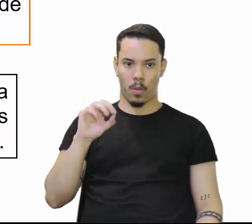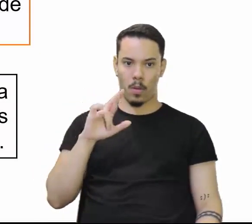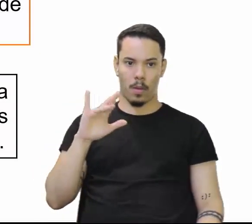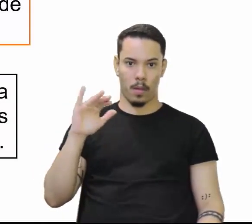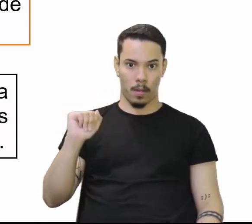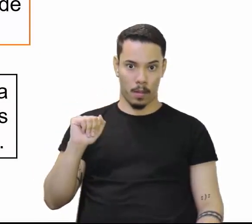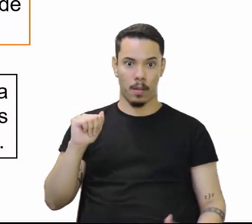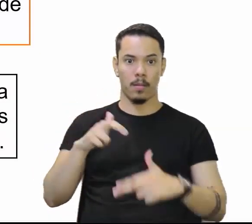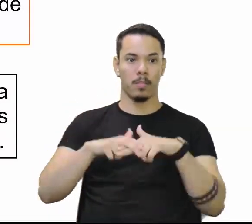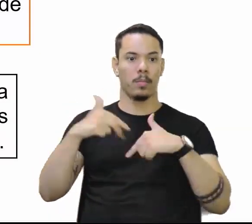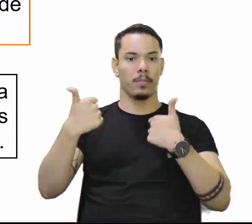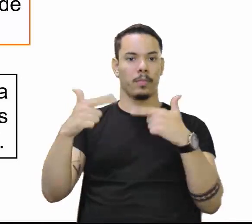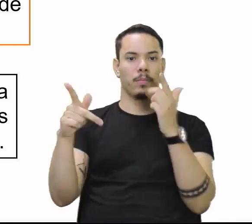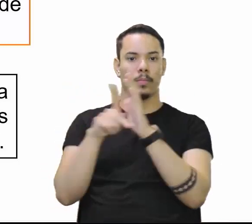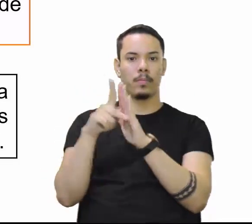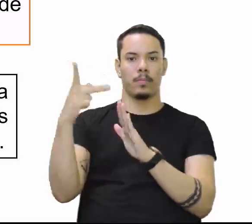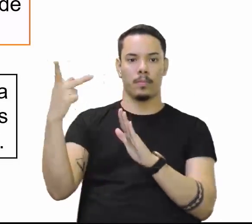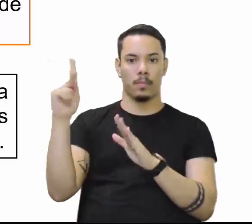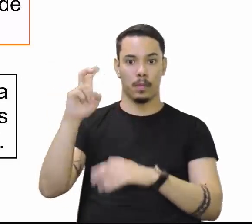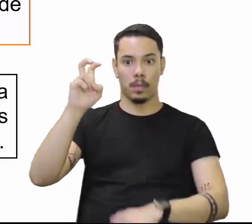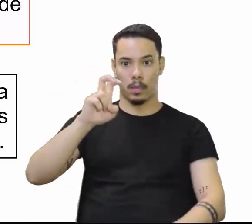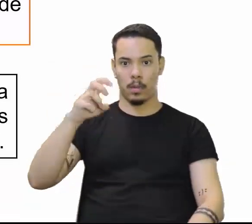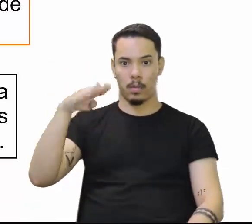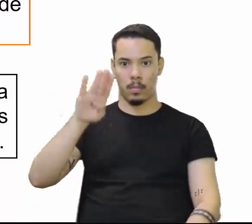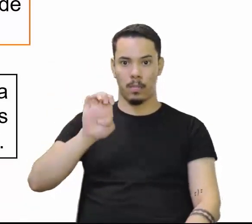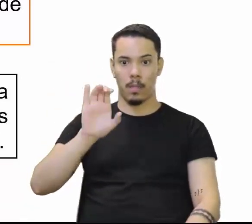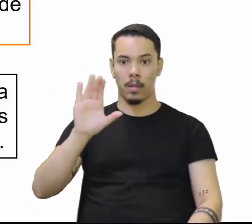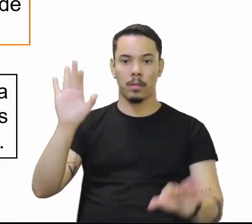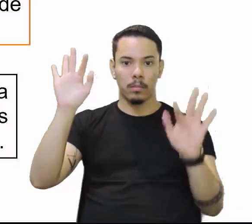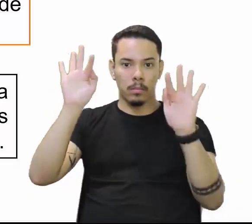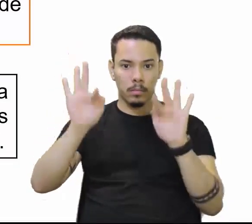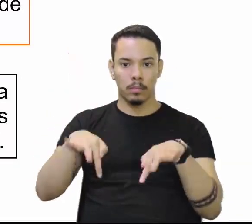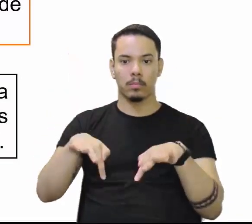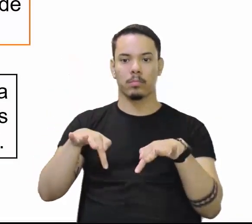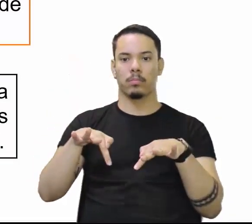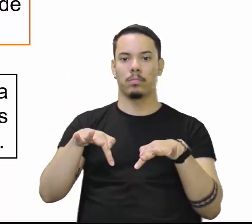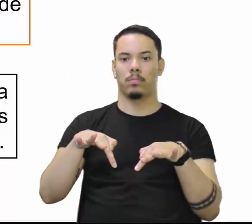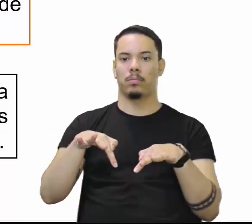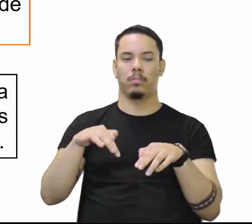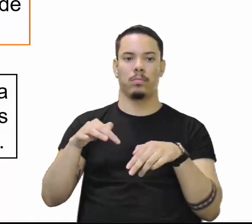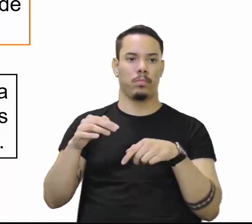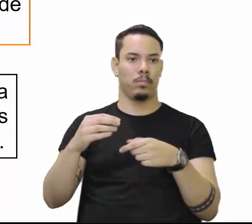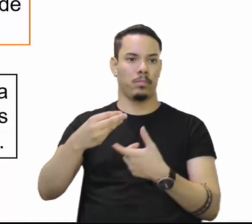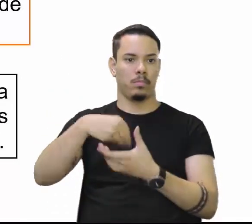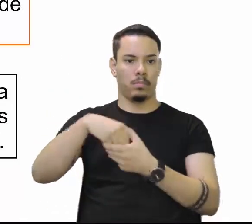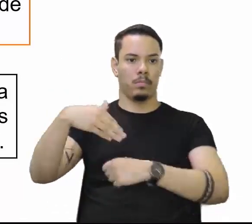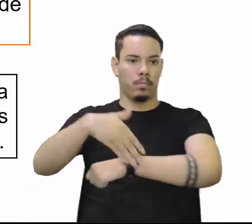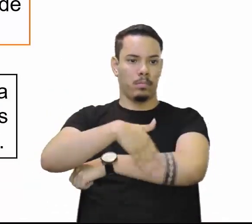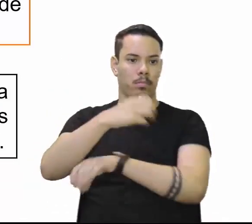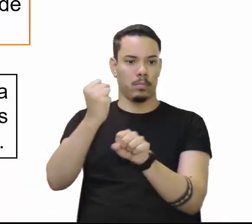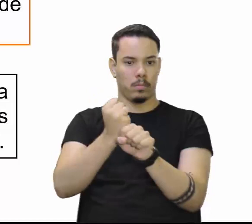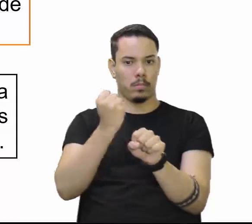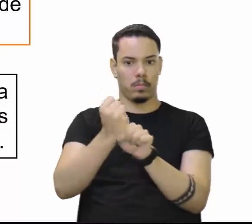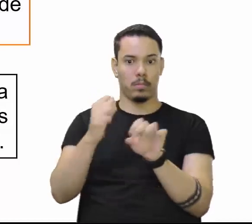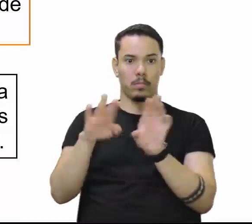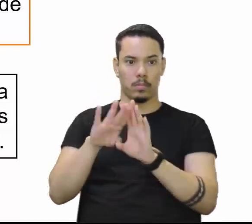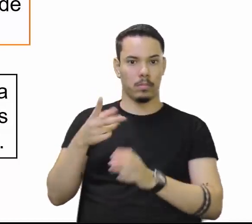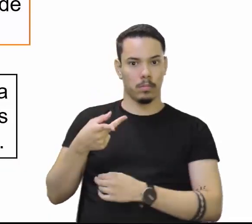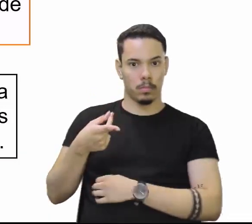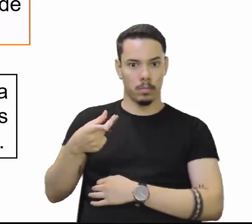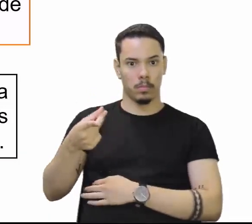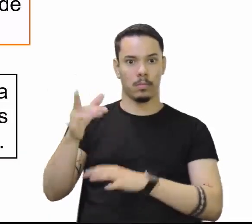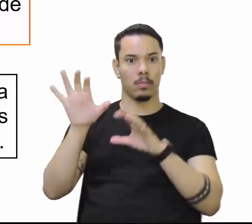Os trabalhos realizados pelo Quinto Beck de concluir a construção da rodovia e mantê-la em